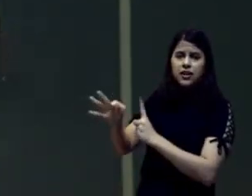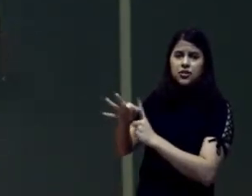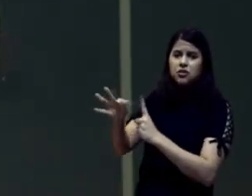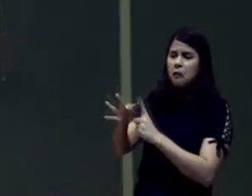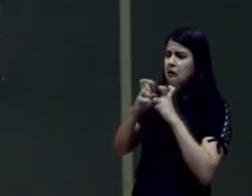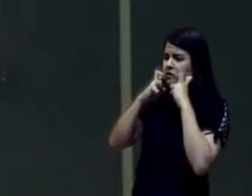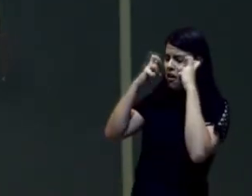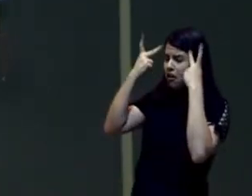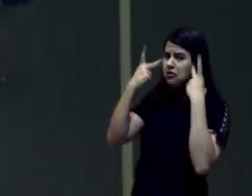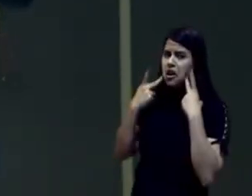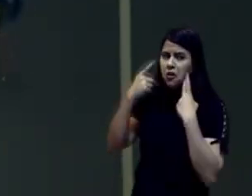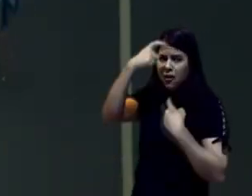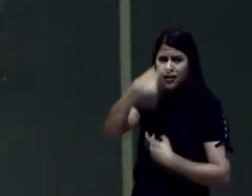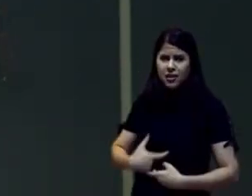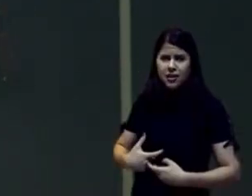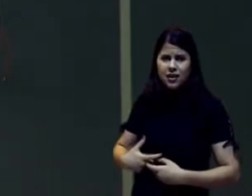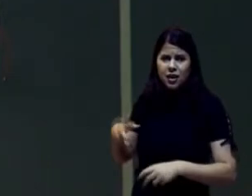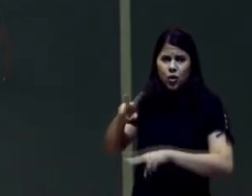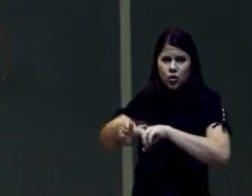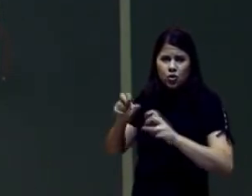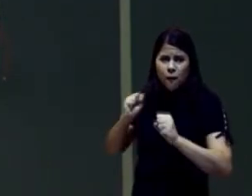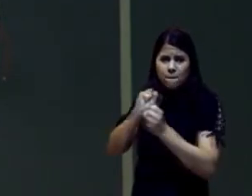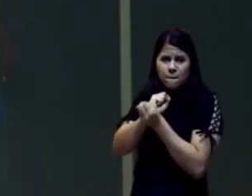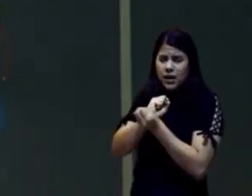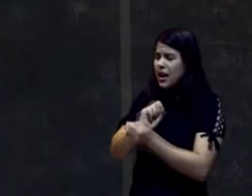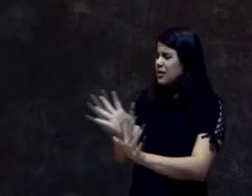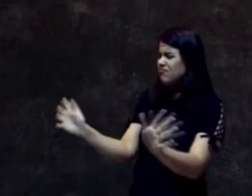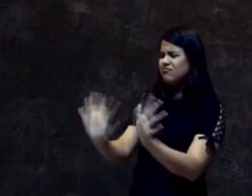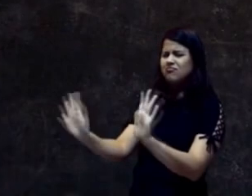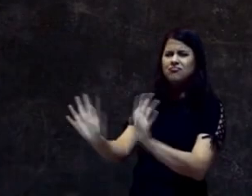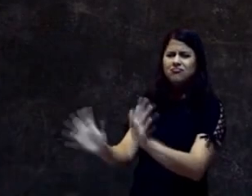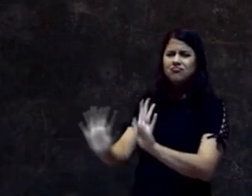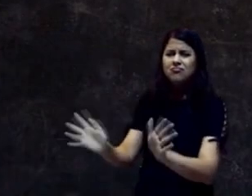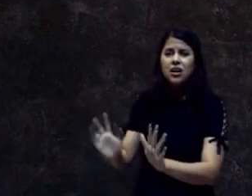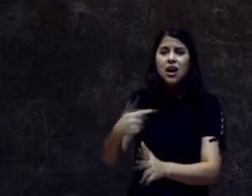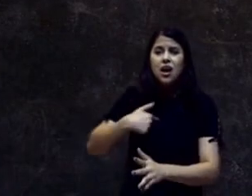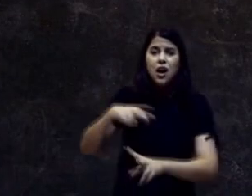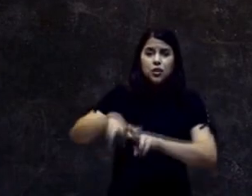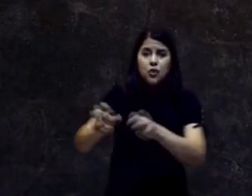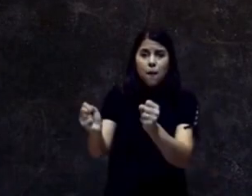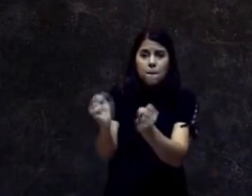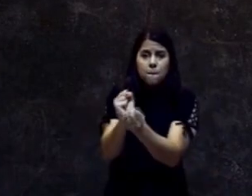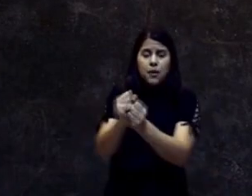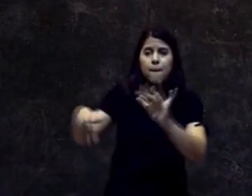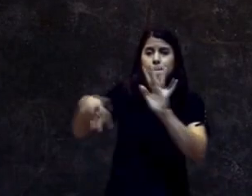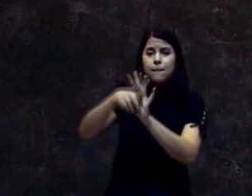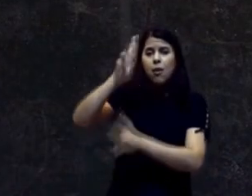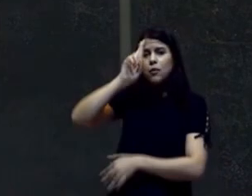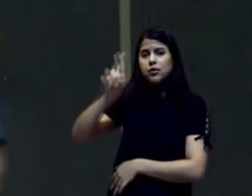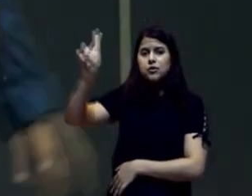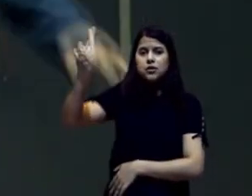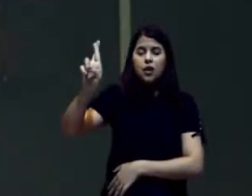e ele pede a Timóteo: não se envergonhe do prisioneiro do Senhor, que sou eu. Ele estava